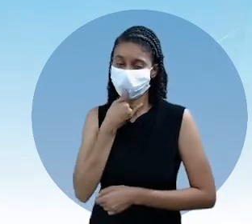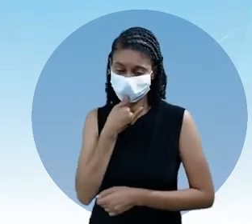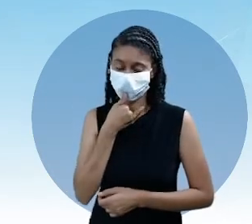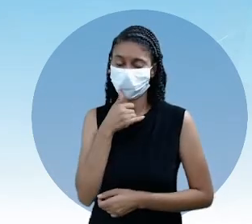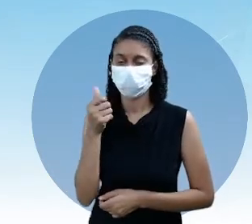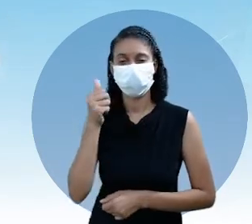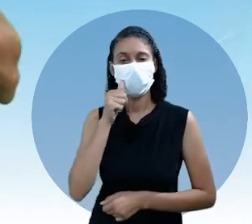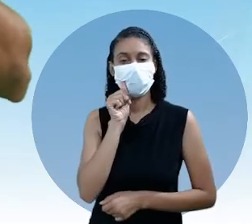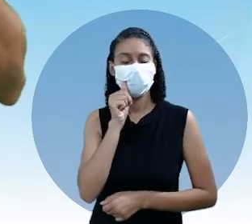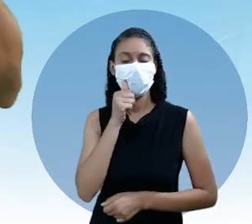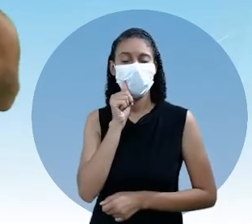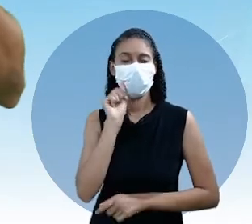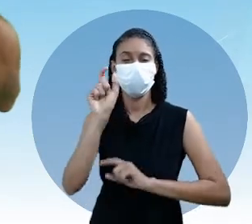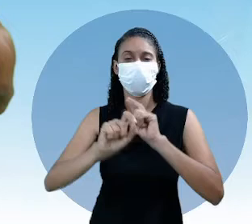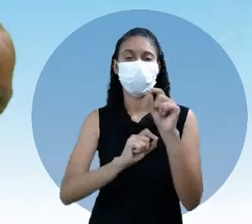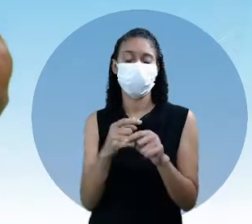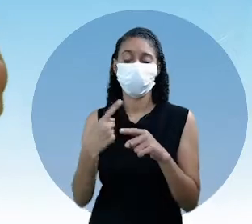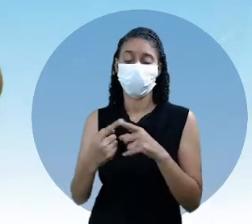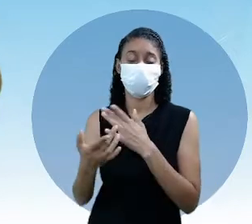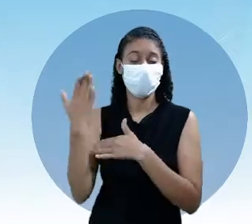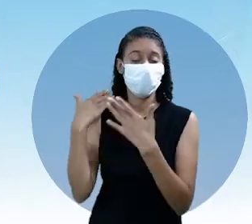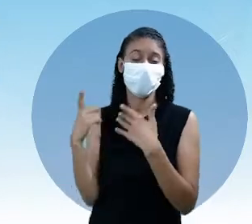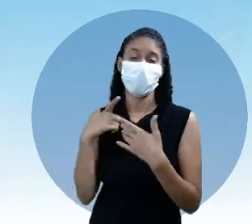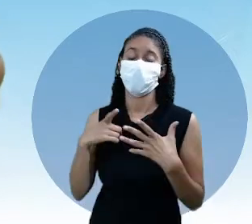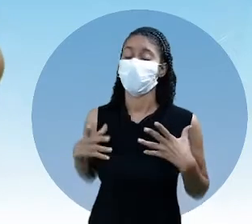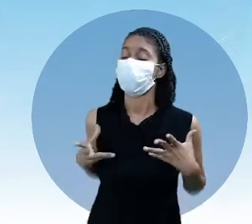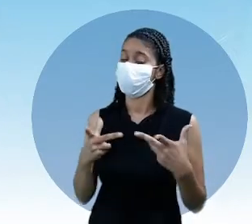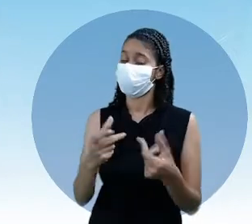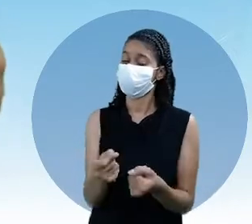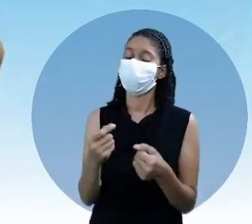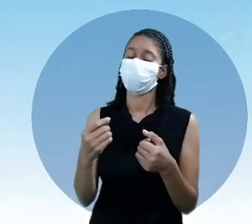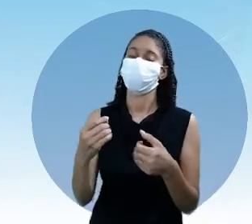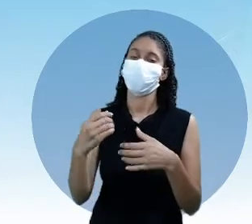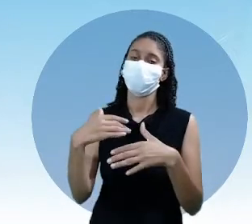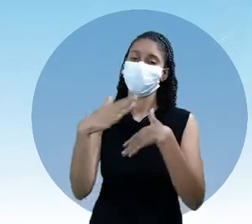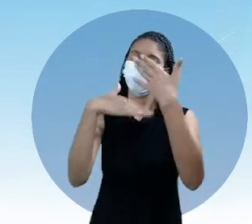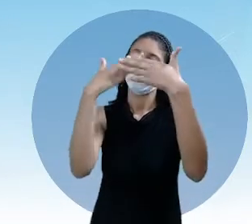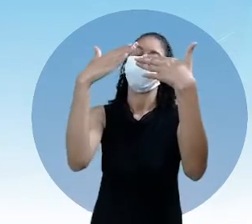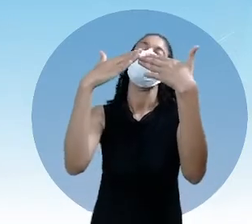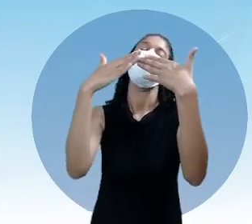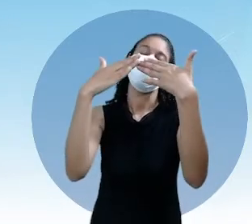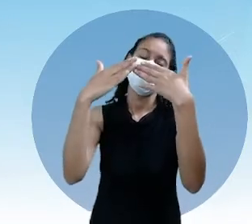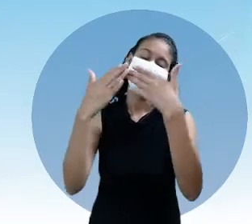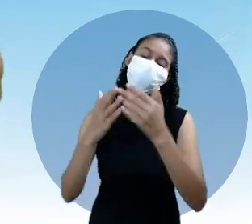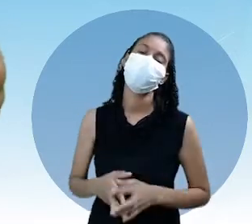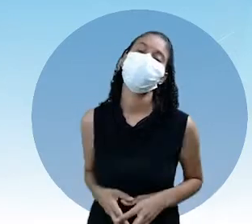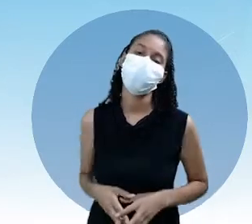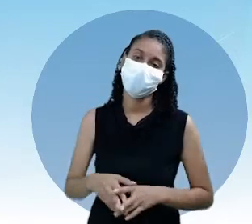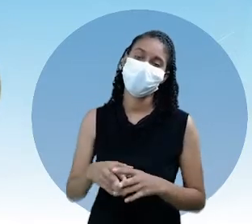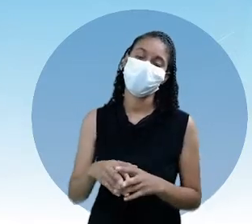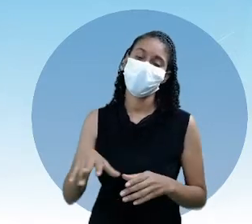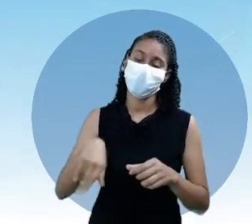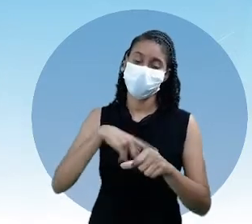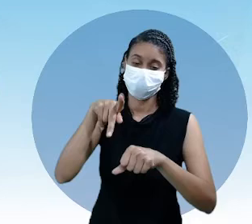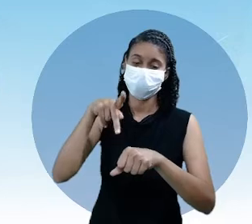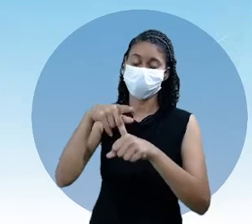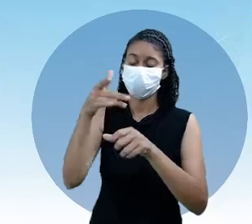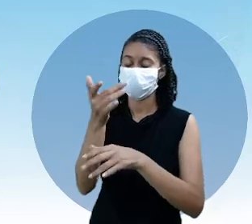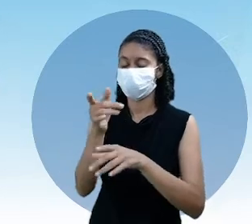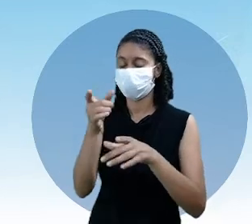irmãos, justamente porque eles tinham todas as condições para se tornarem uma grande potência no cenário